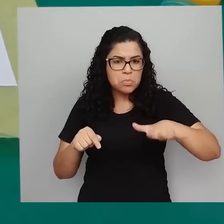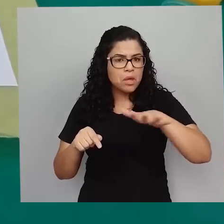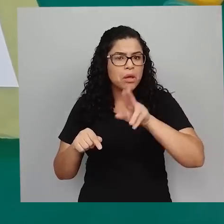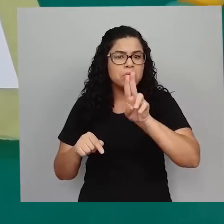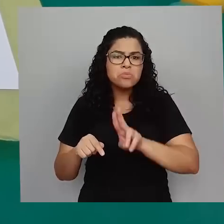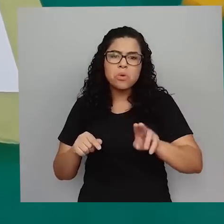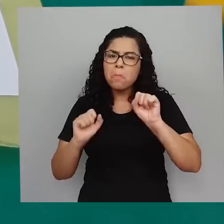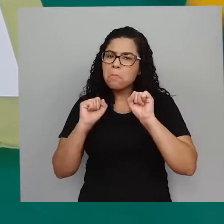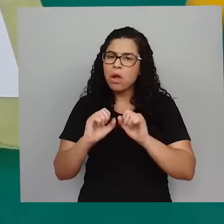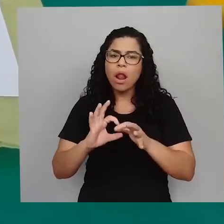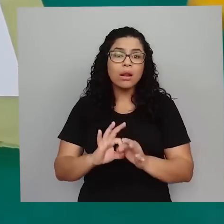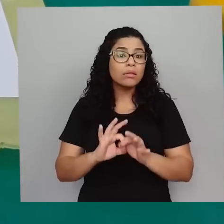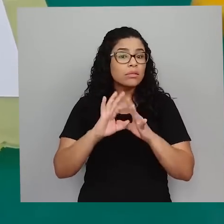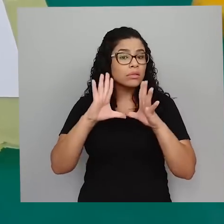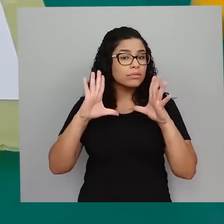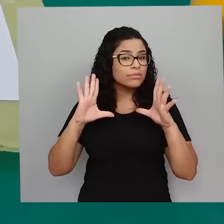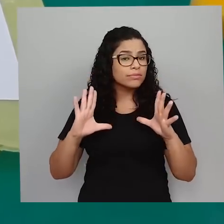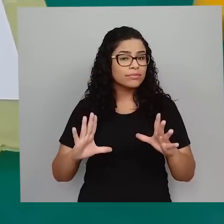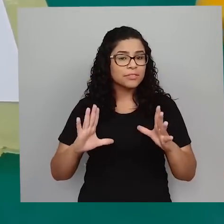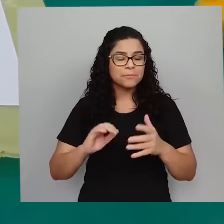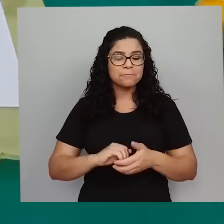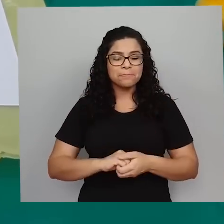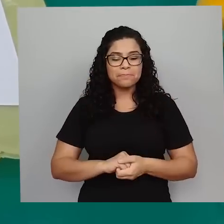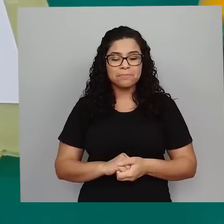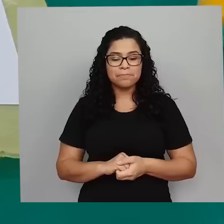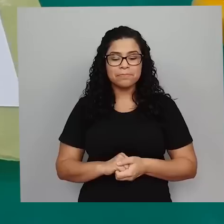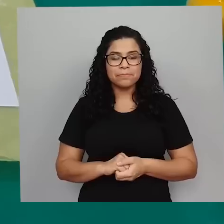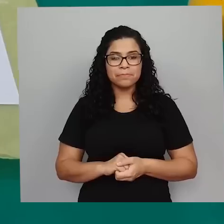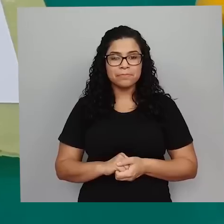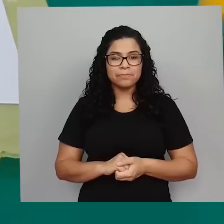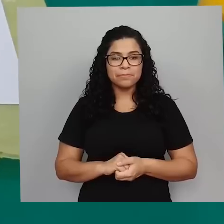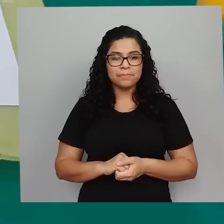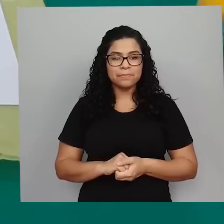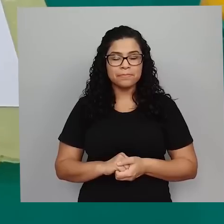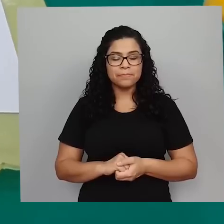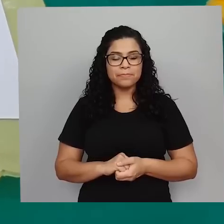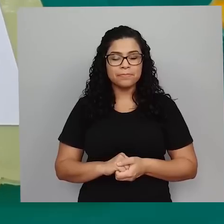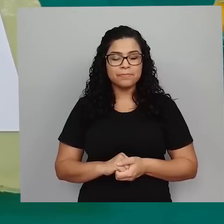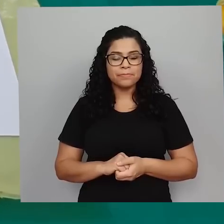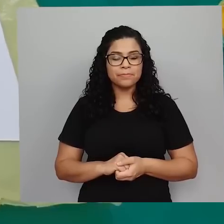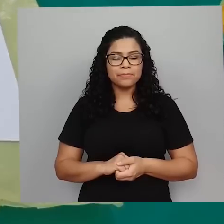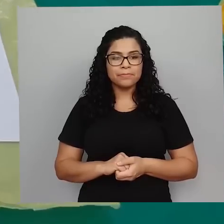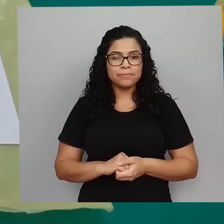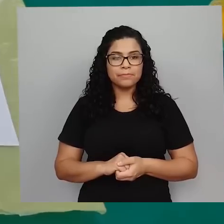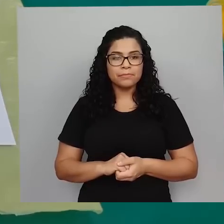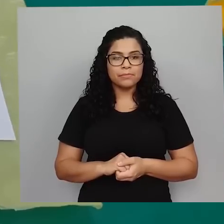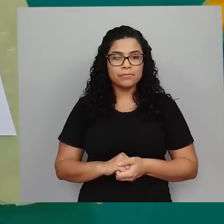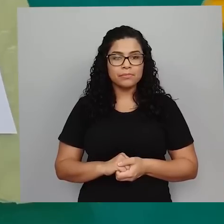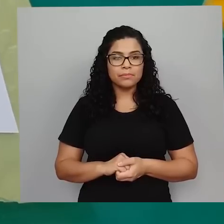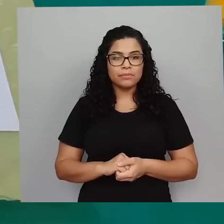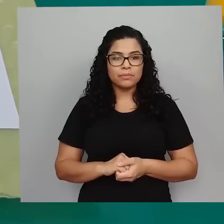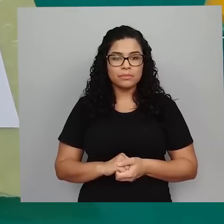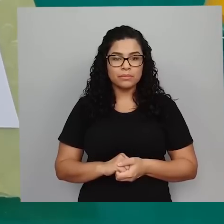o espaço que quiser, mas um pouco aqui.